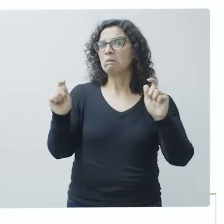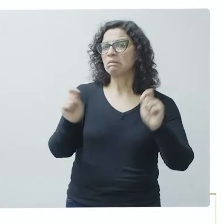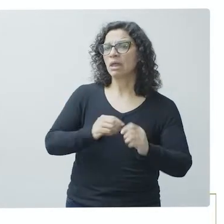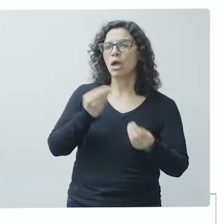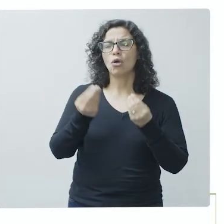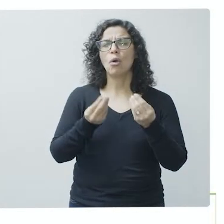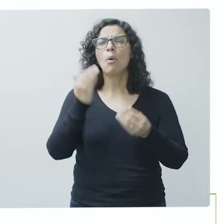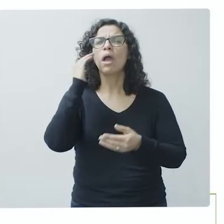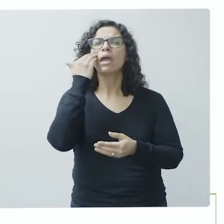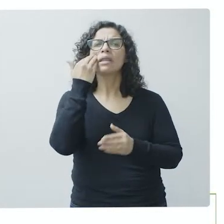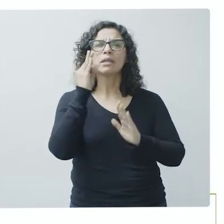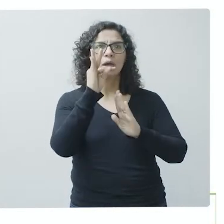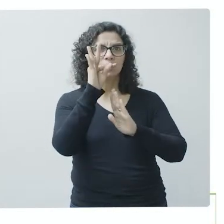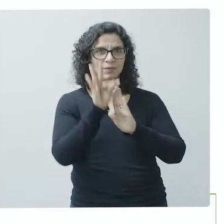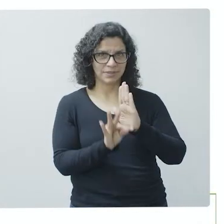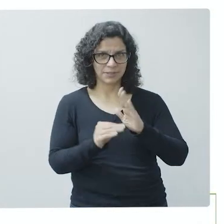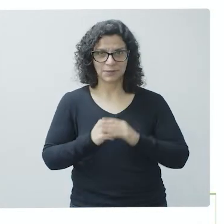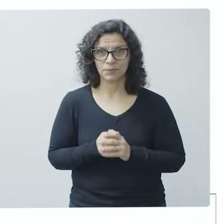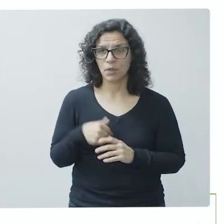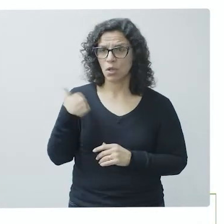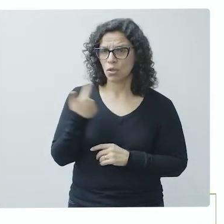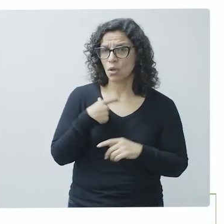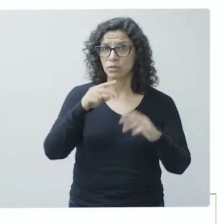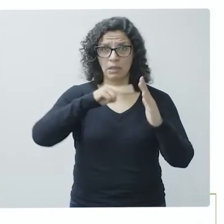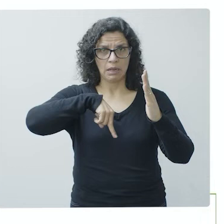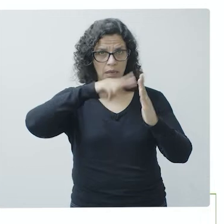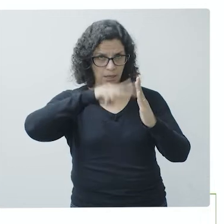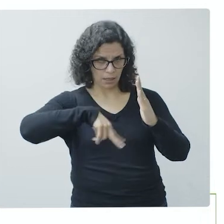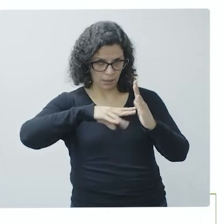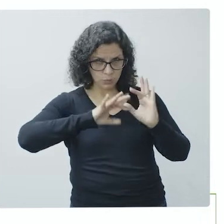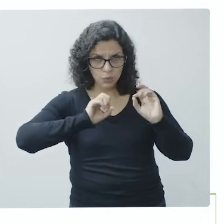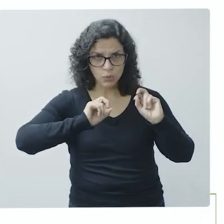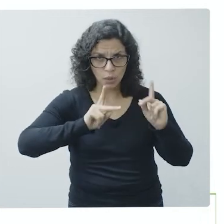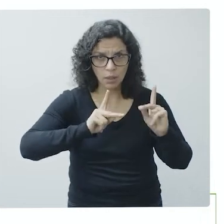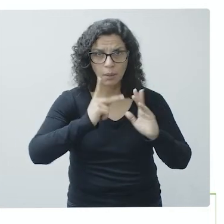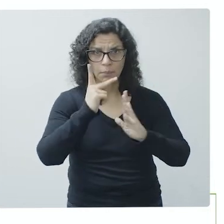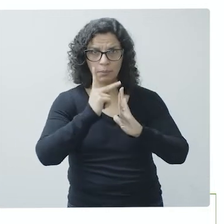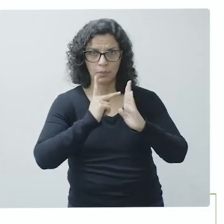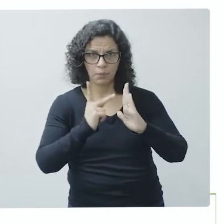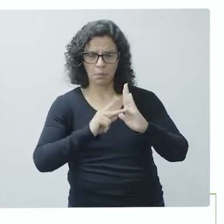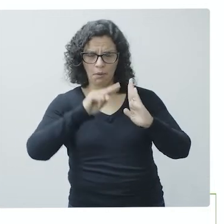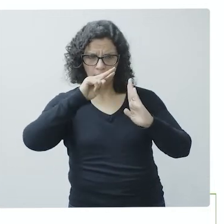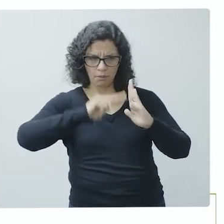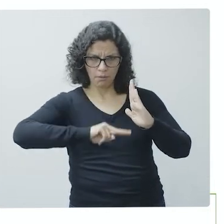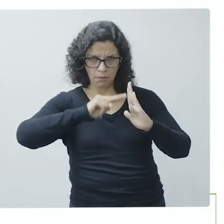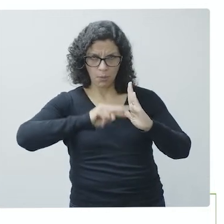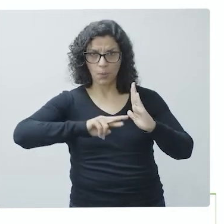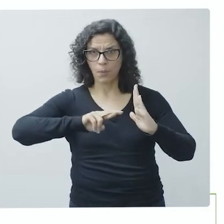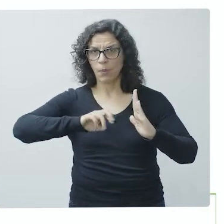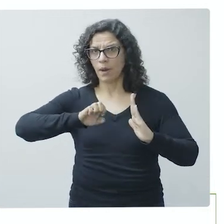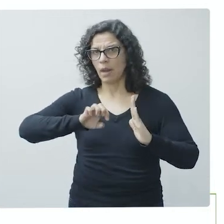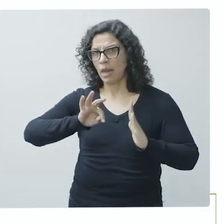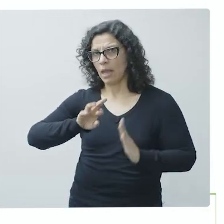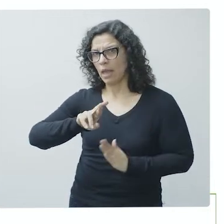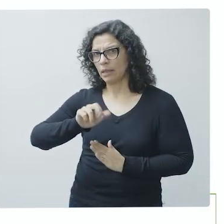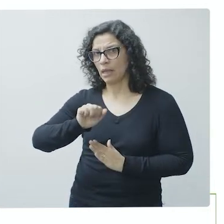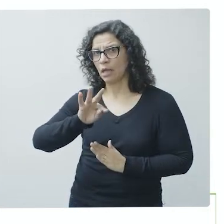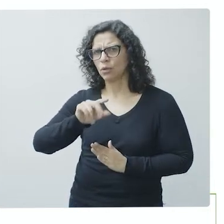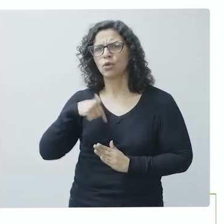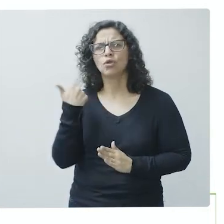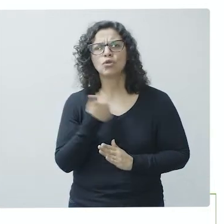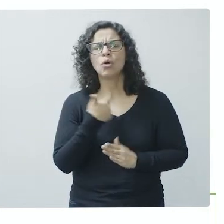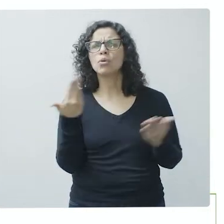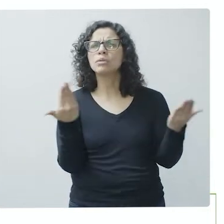possibilidades de interpretação. A gente fez a leitura daquele poema Retrato. Mas agora a gente